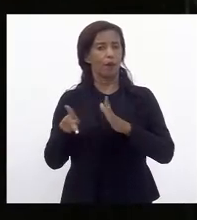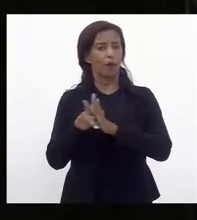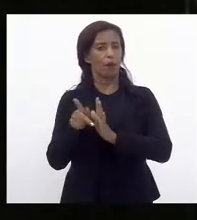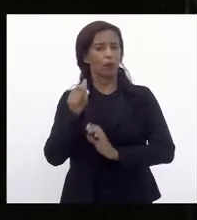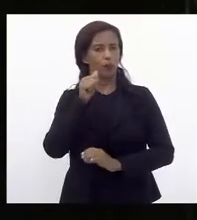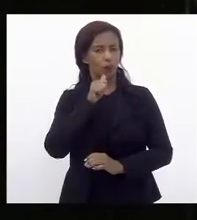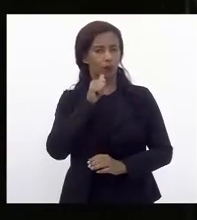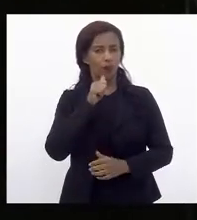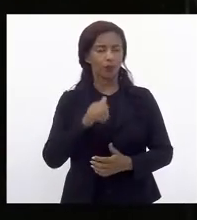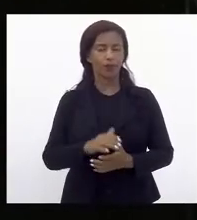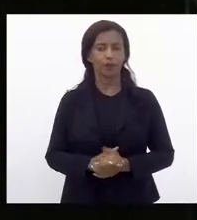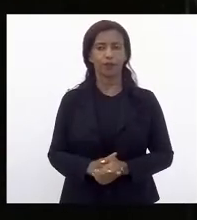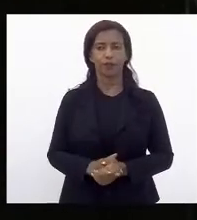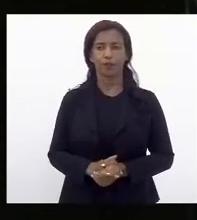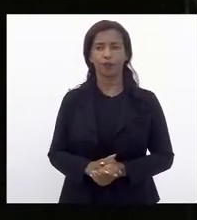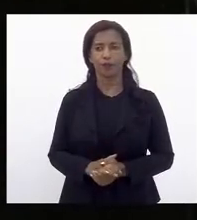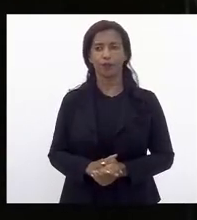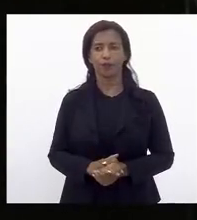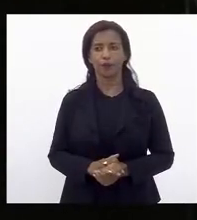Mulheres.